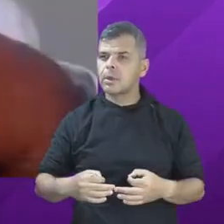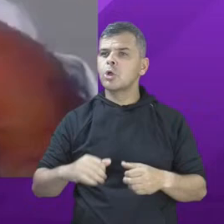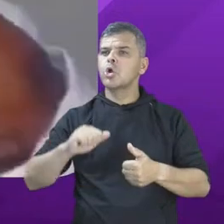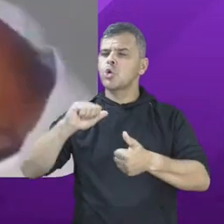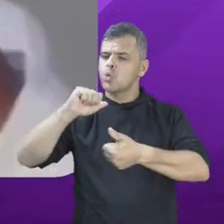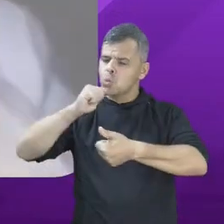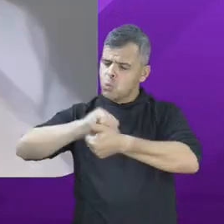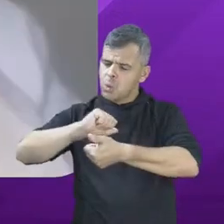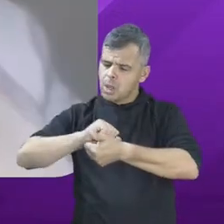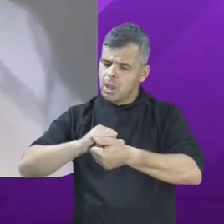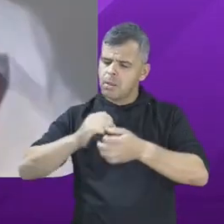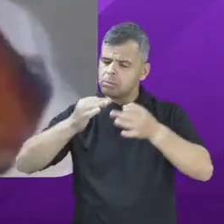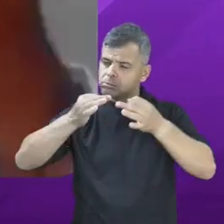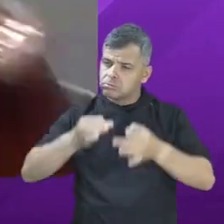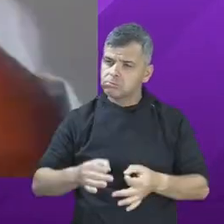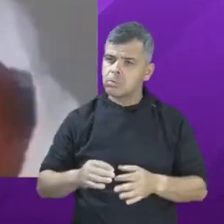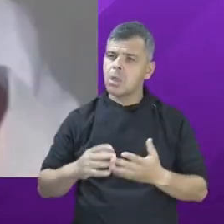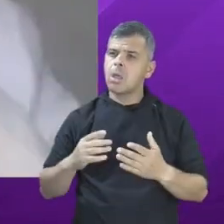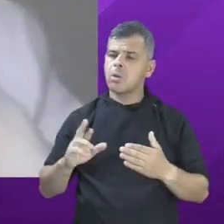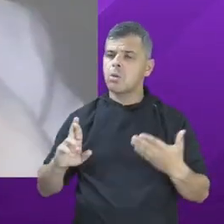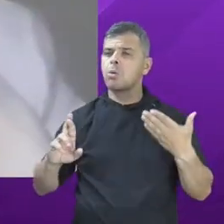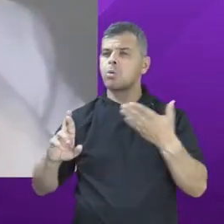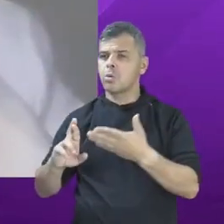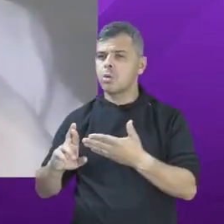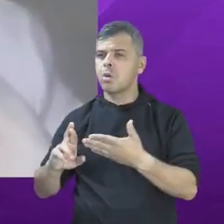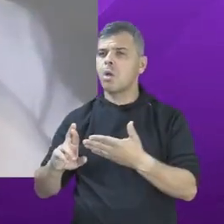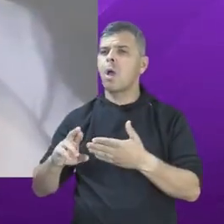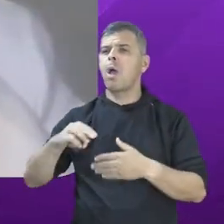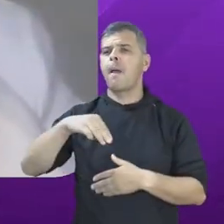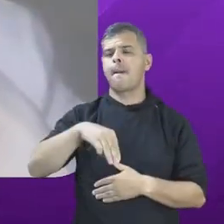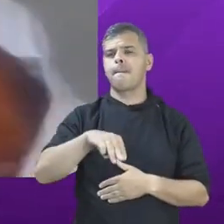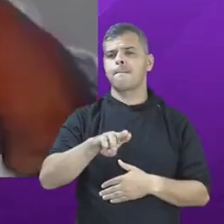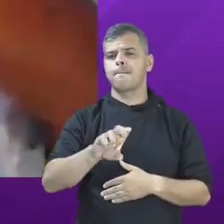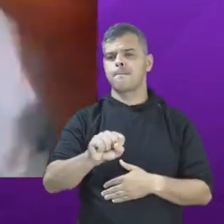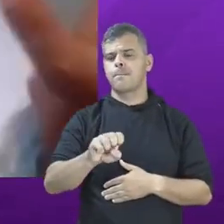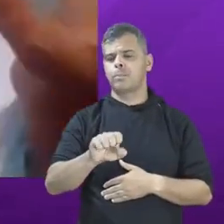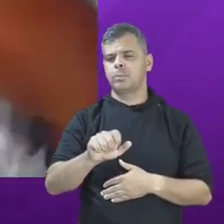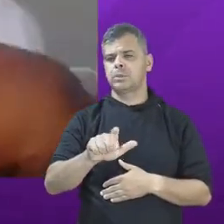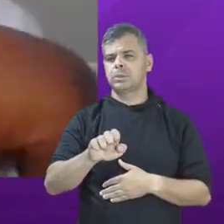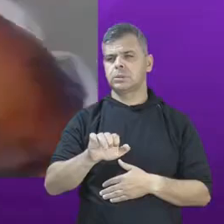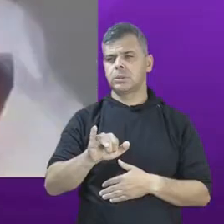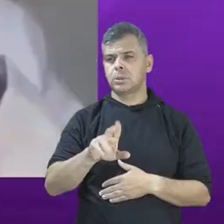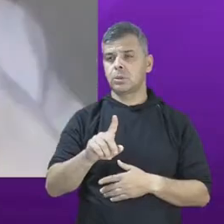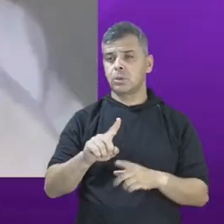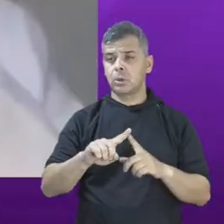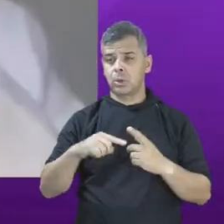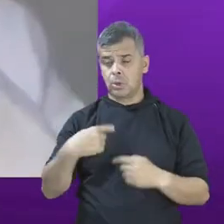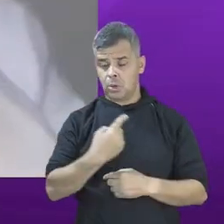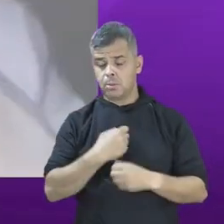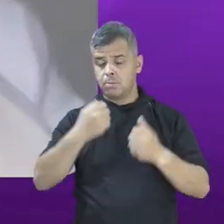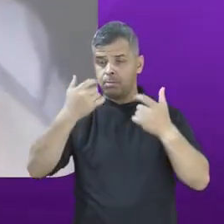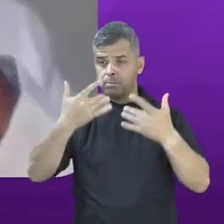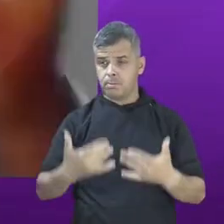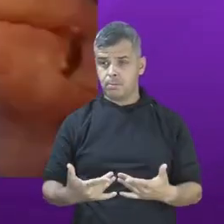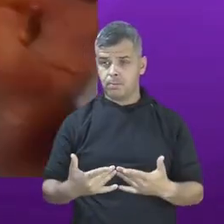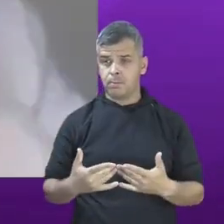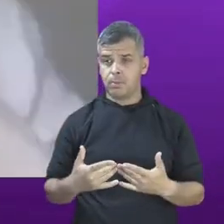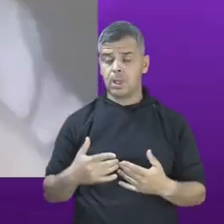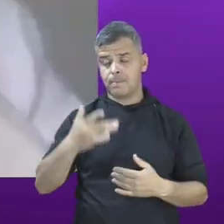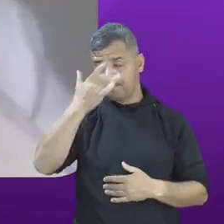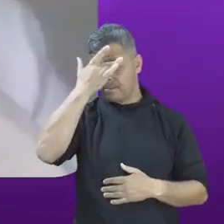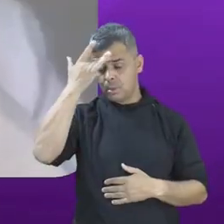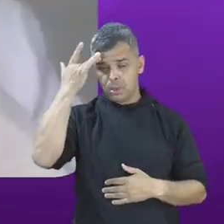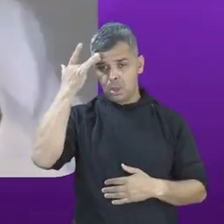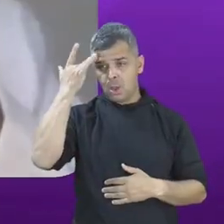qualidade estética, né? Com referências museológicas que dessem conta daquilo que a gente quer dizer. E essas pessoas